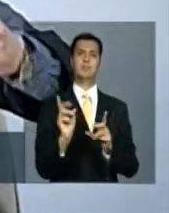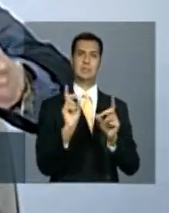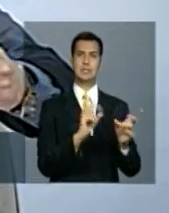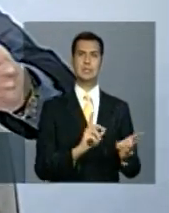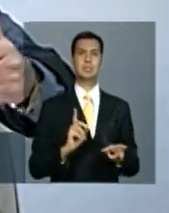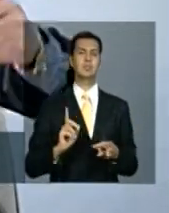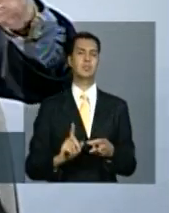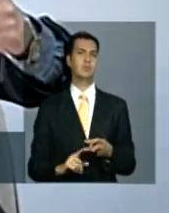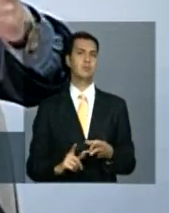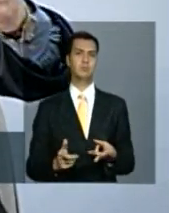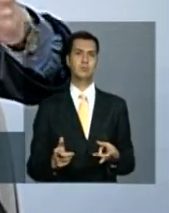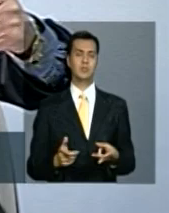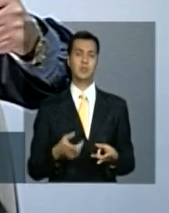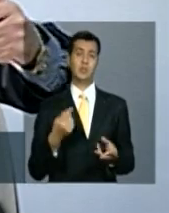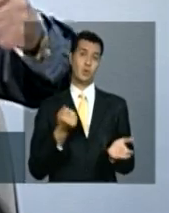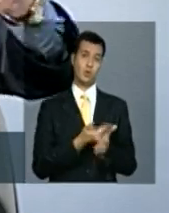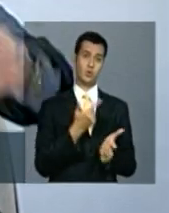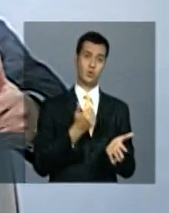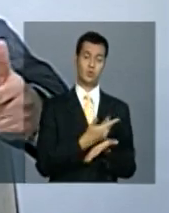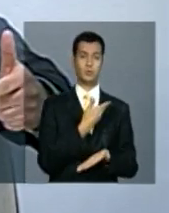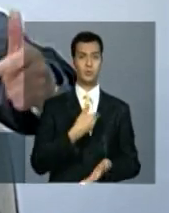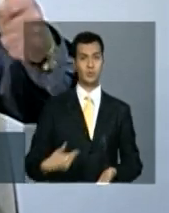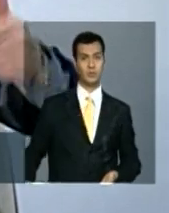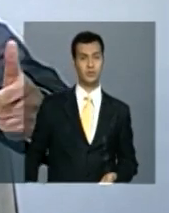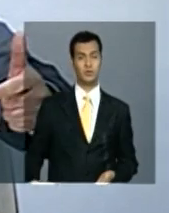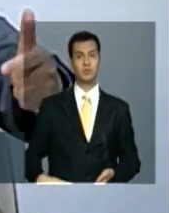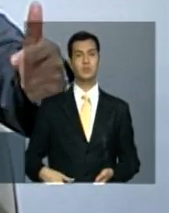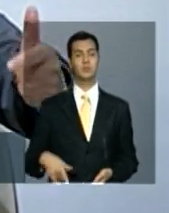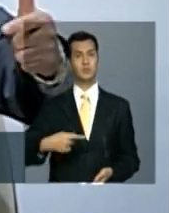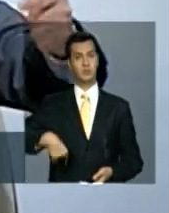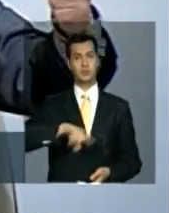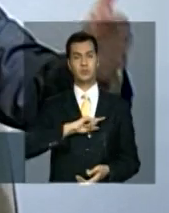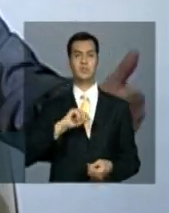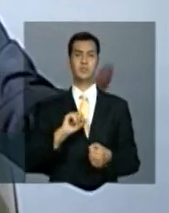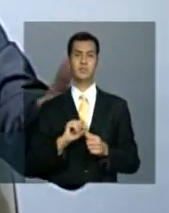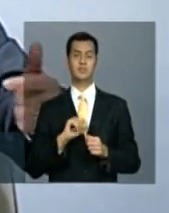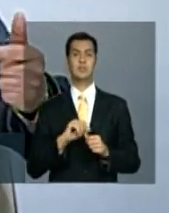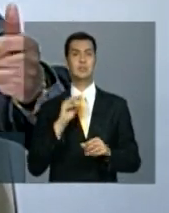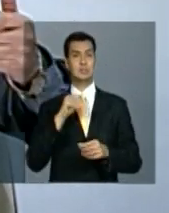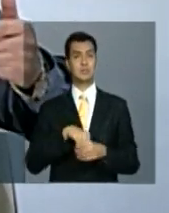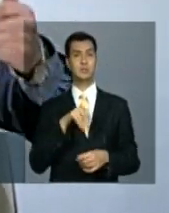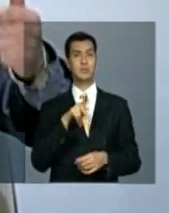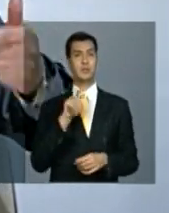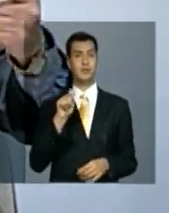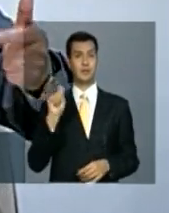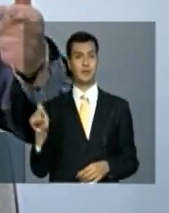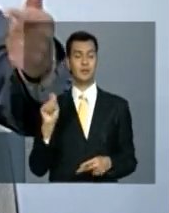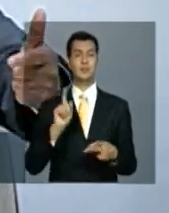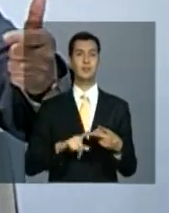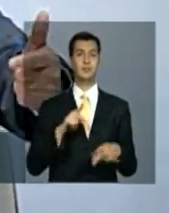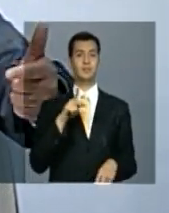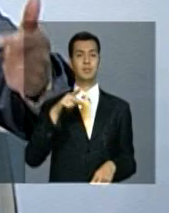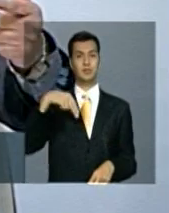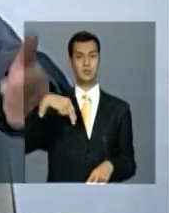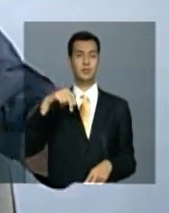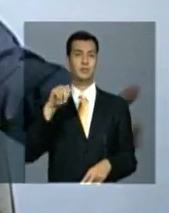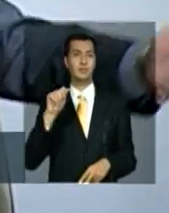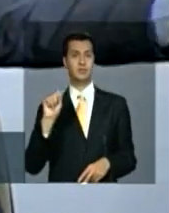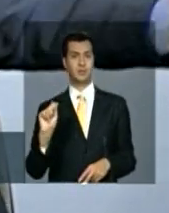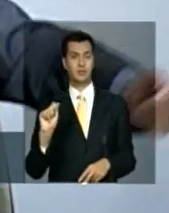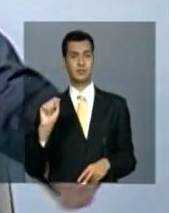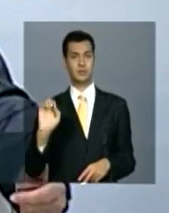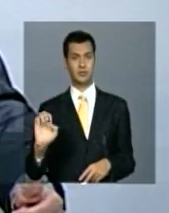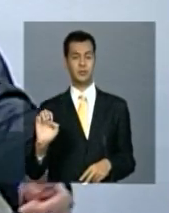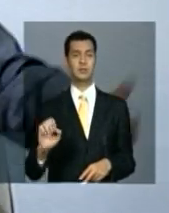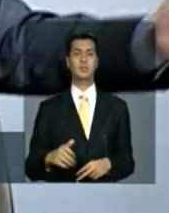seja no que diz respeito às compras eh governamentais que fazemos no programa de aquisição de alimentos e no Programa Nacional de alimentação